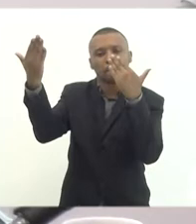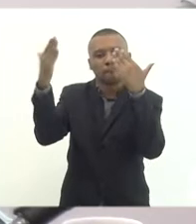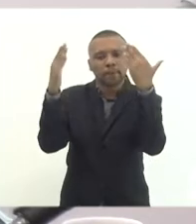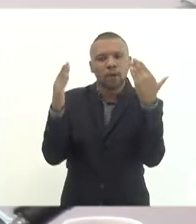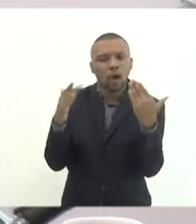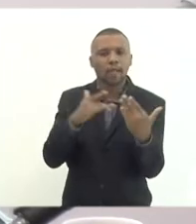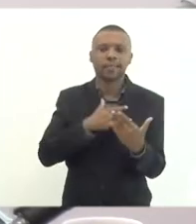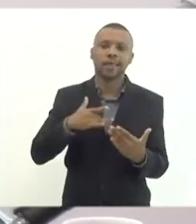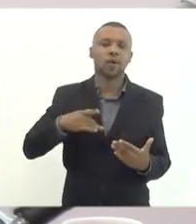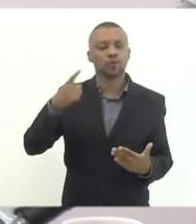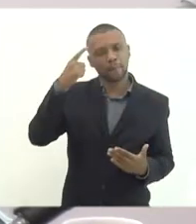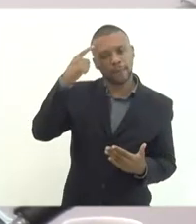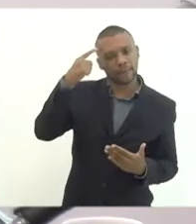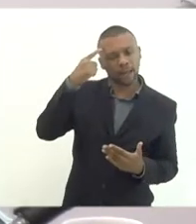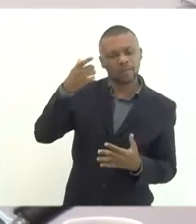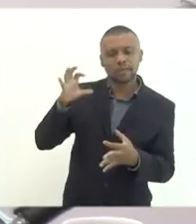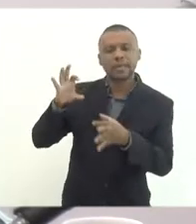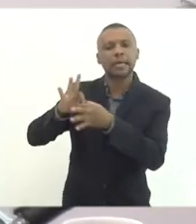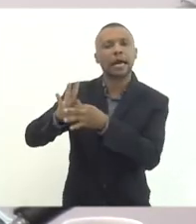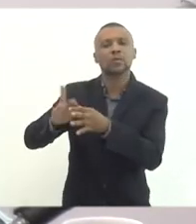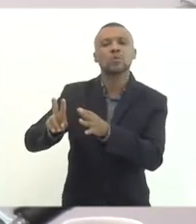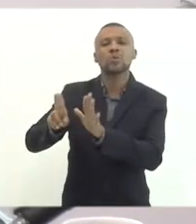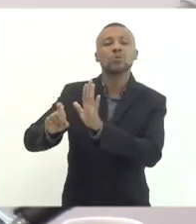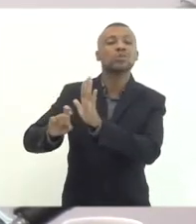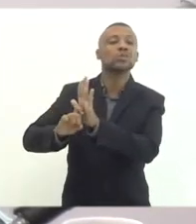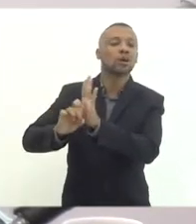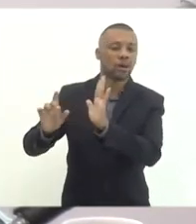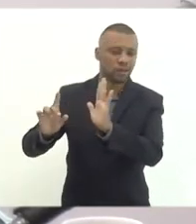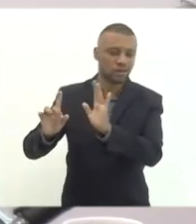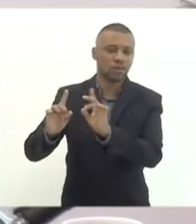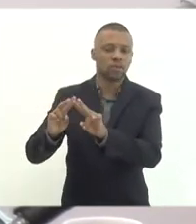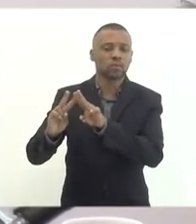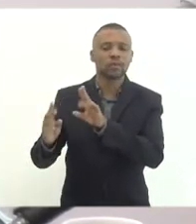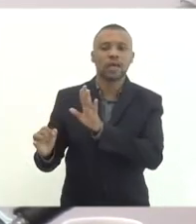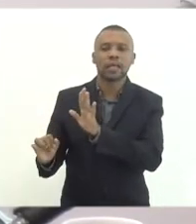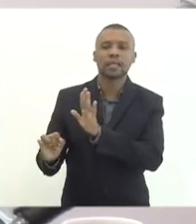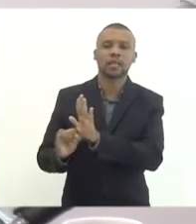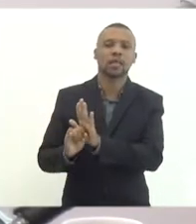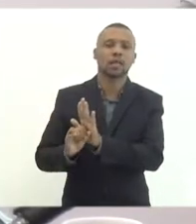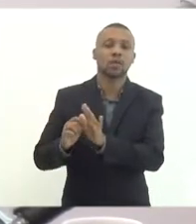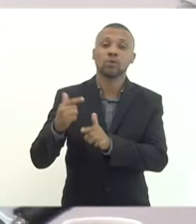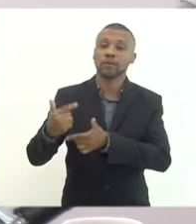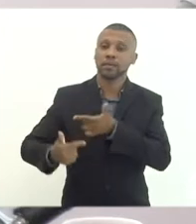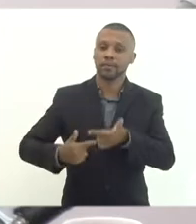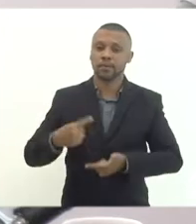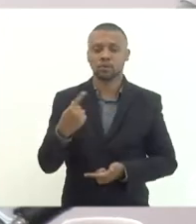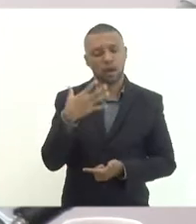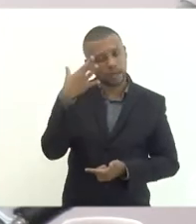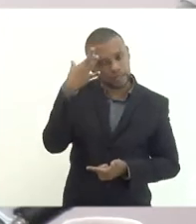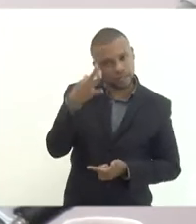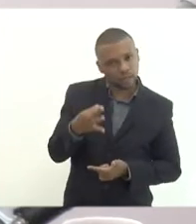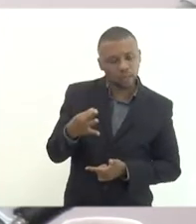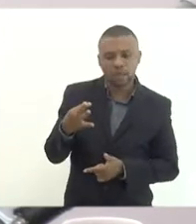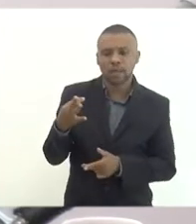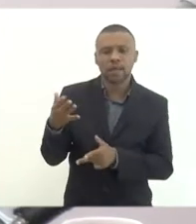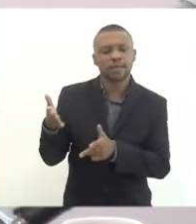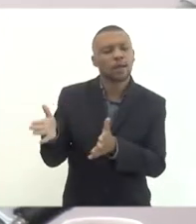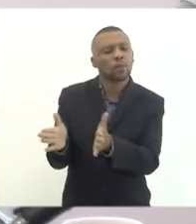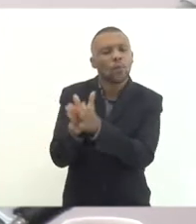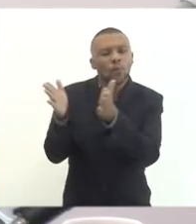e Outras Drogas e por uma identidade do trabalho que entendemos ser necessário populações de rua